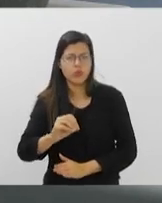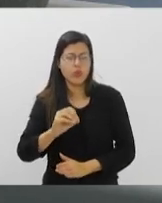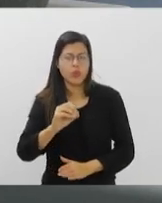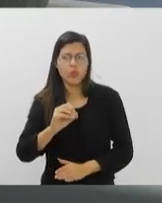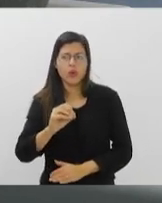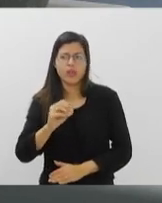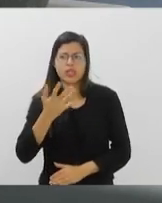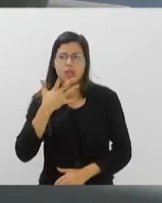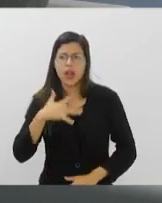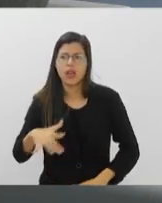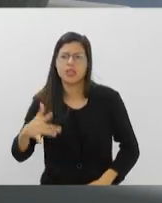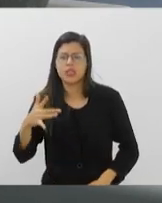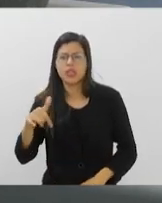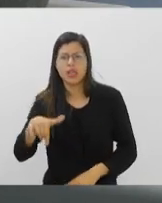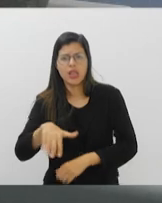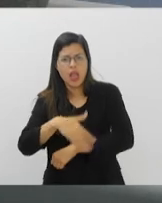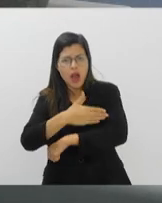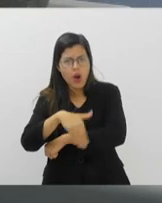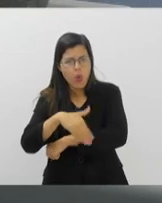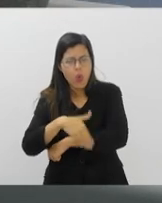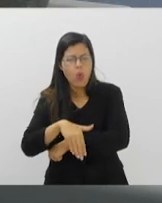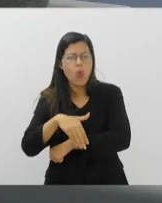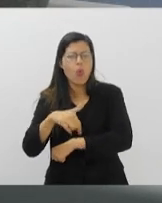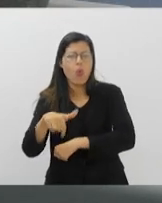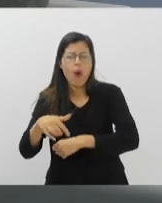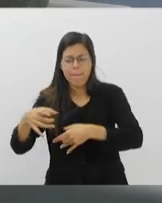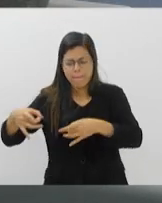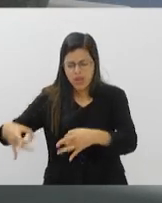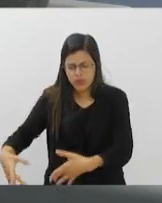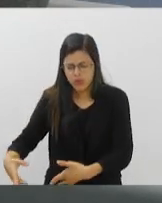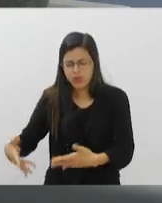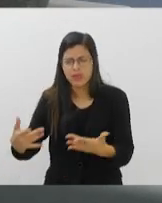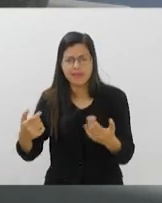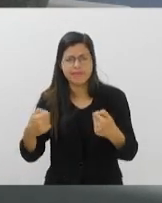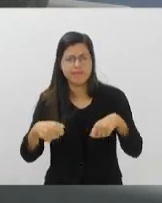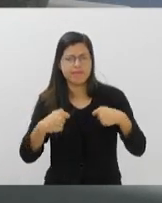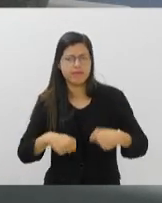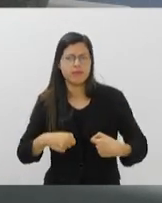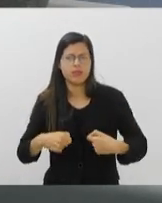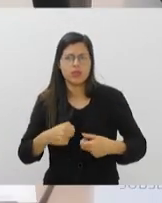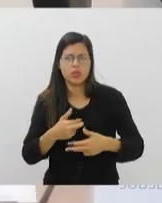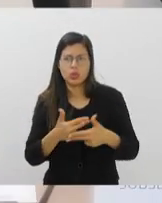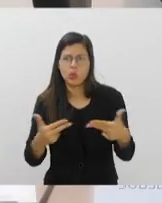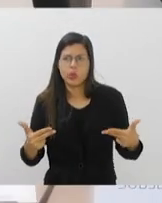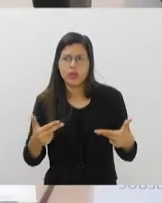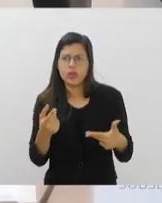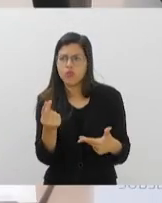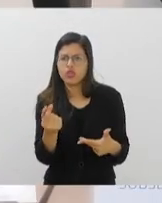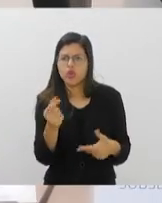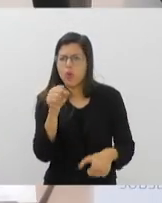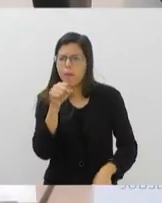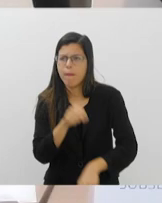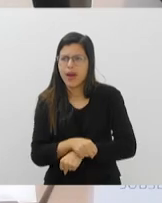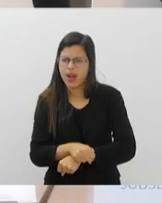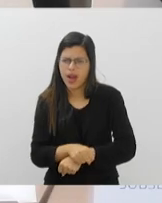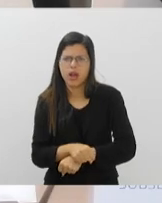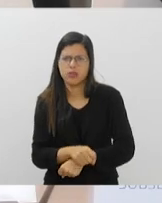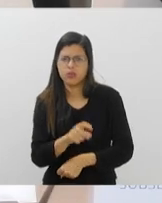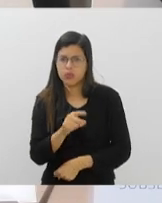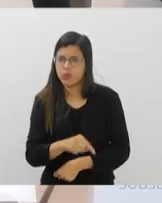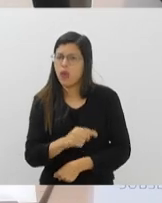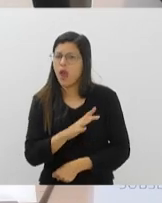crianças Rua no sinal as crianças abandonadas precisando de um monte de cois dinheiro parado isso é cruel